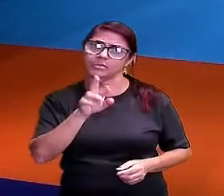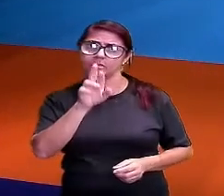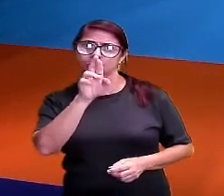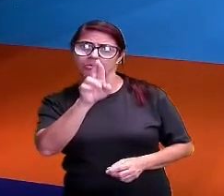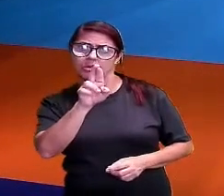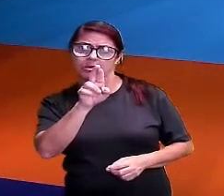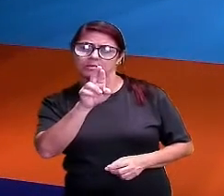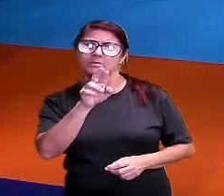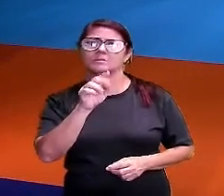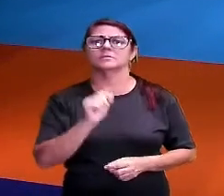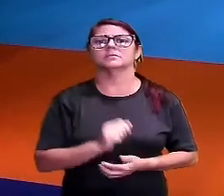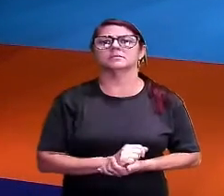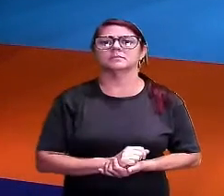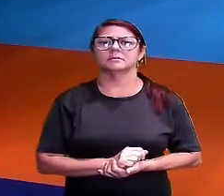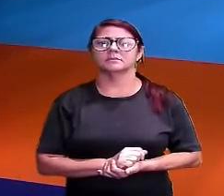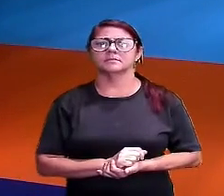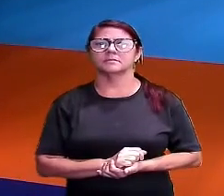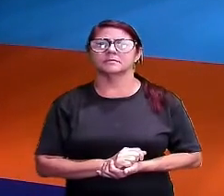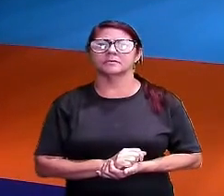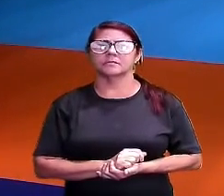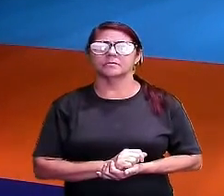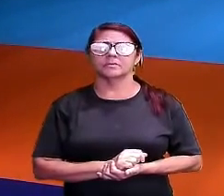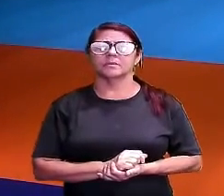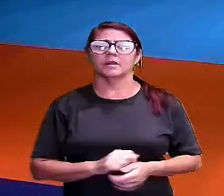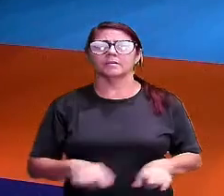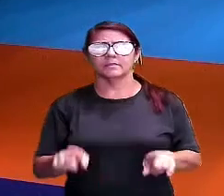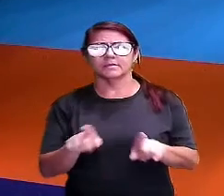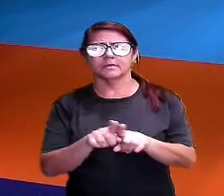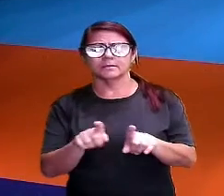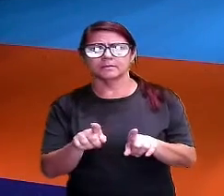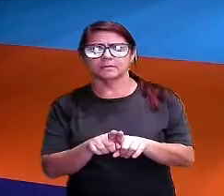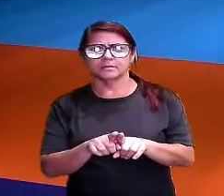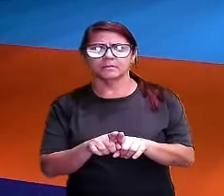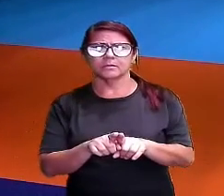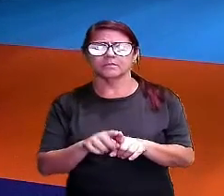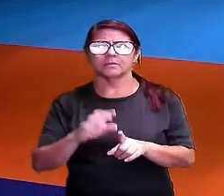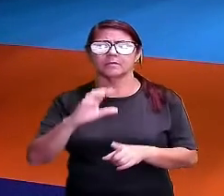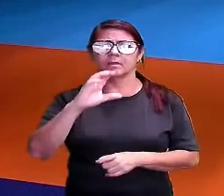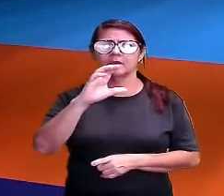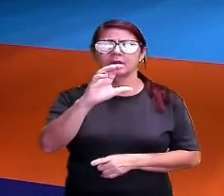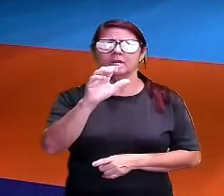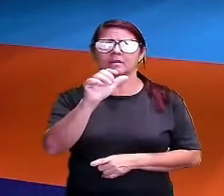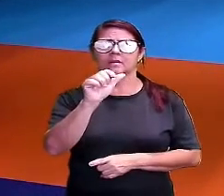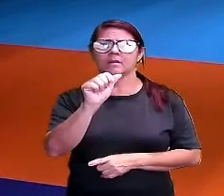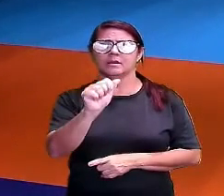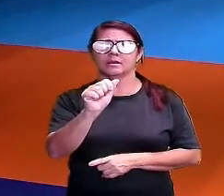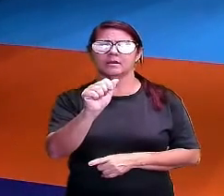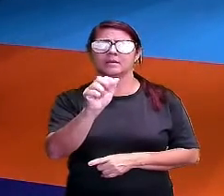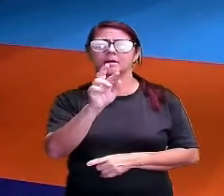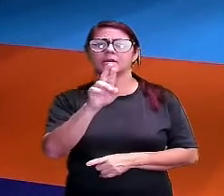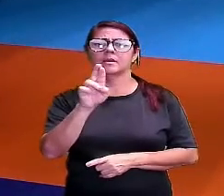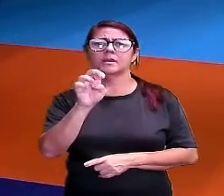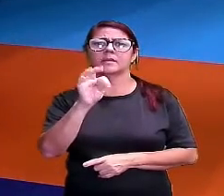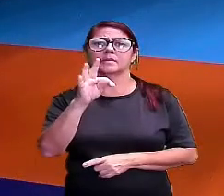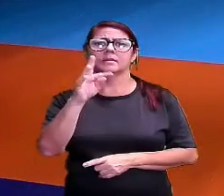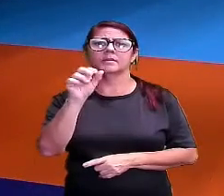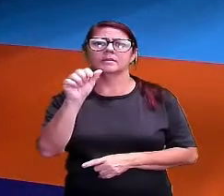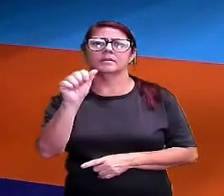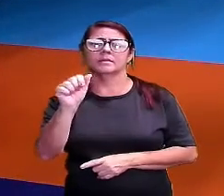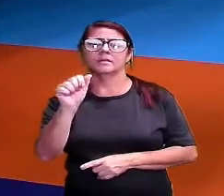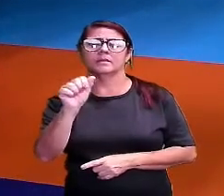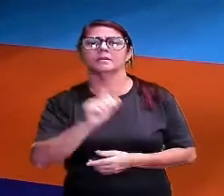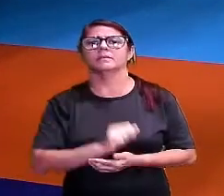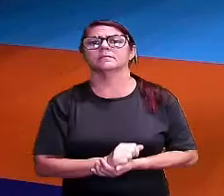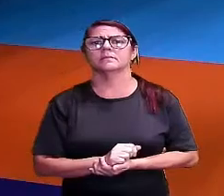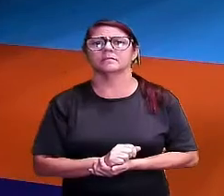apenas um R, tá? Como também na palavra carreta, que está aqui no exemplo, ó.